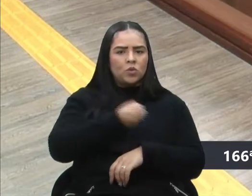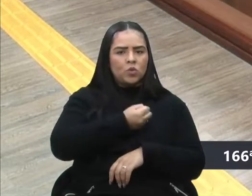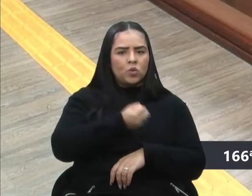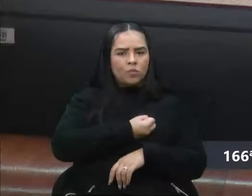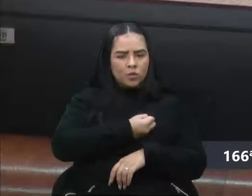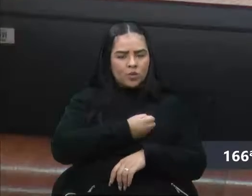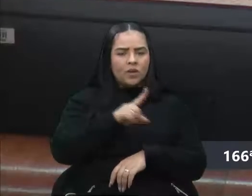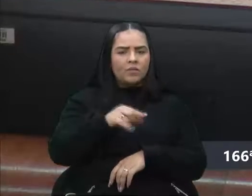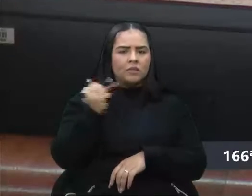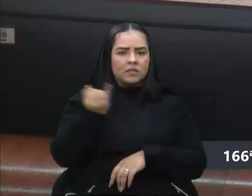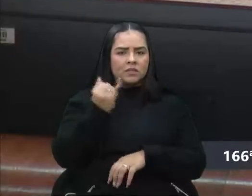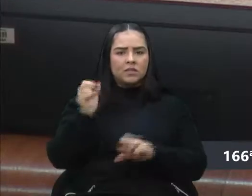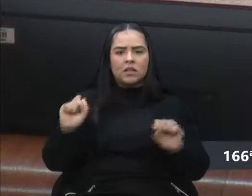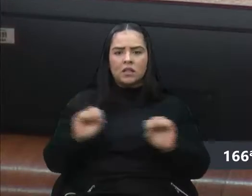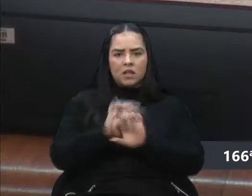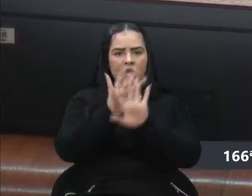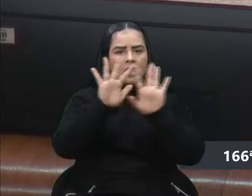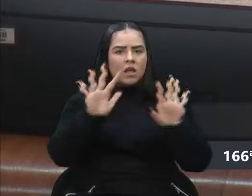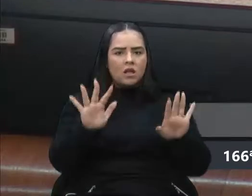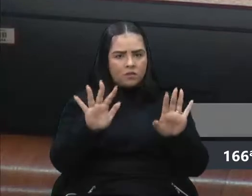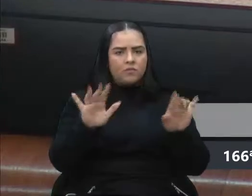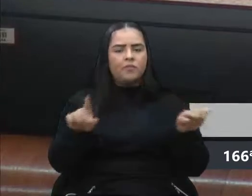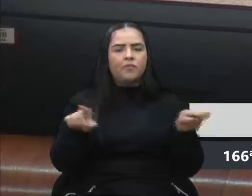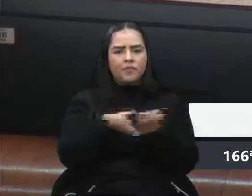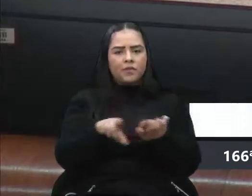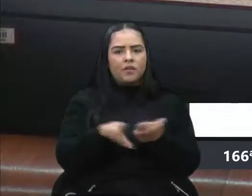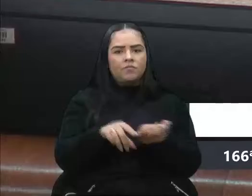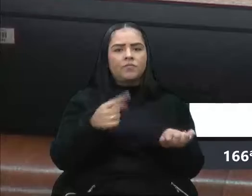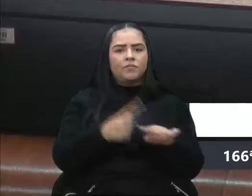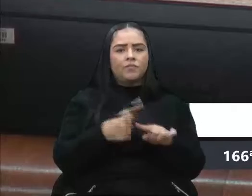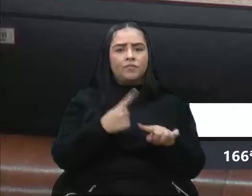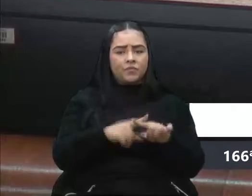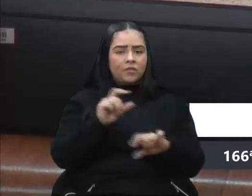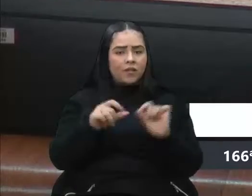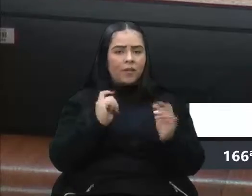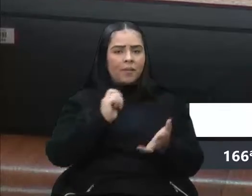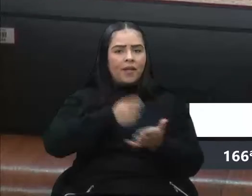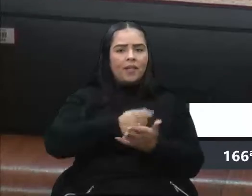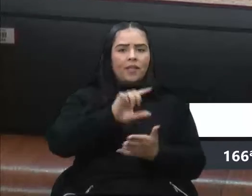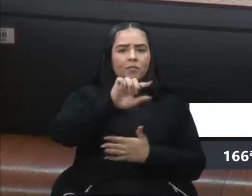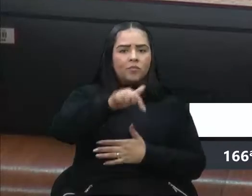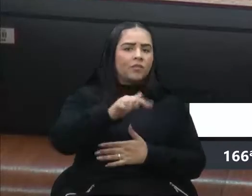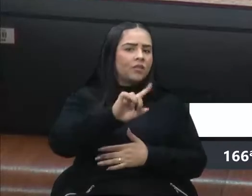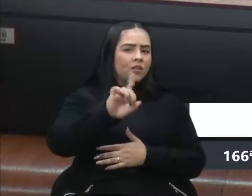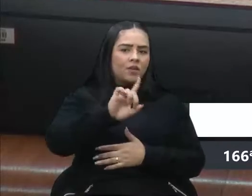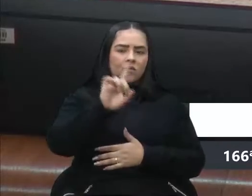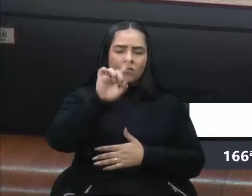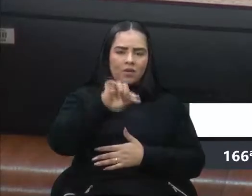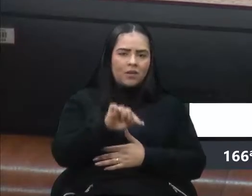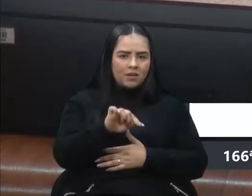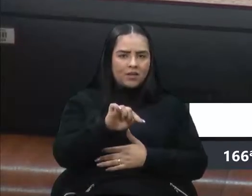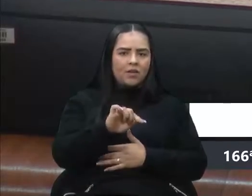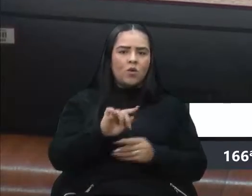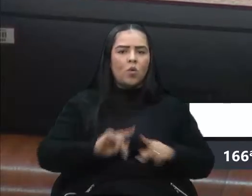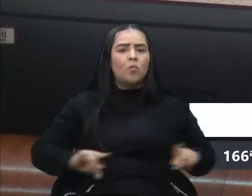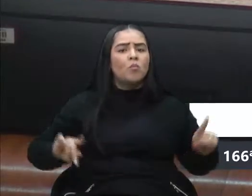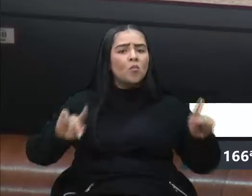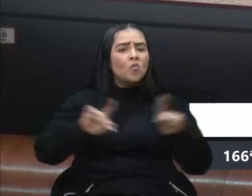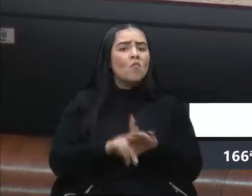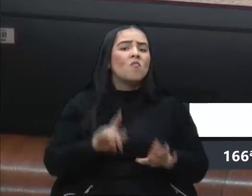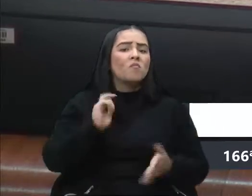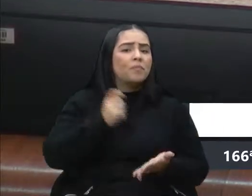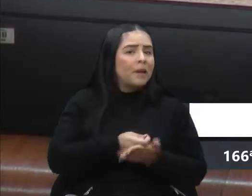importante deixar isso claro, de que essa conta quem vai pagar não é a população,